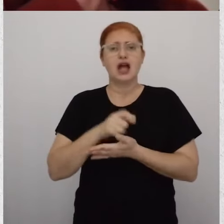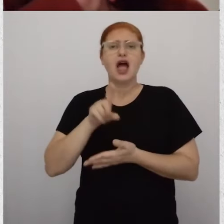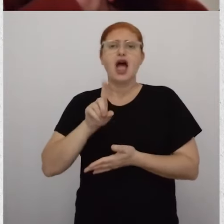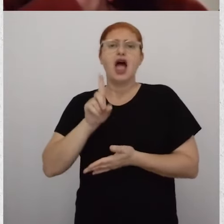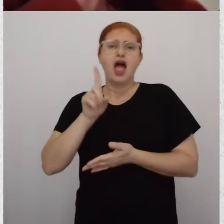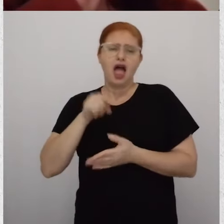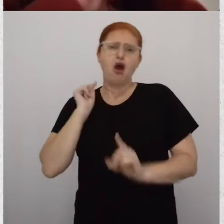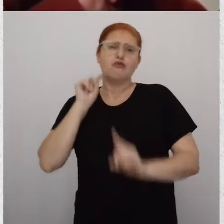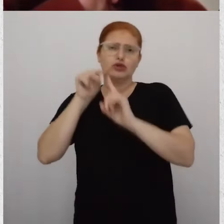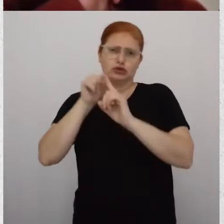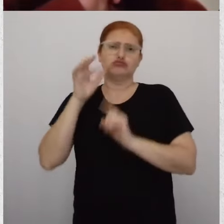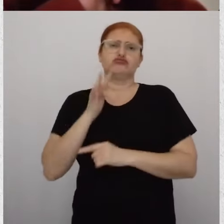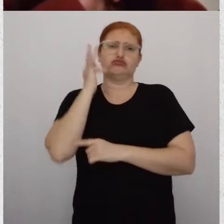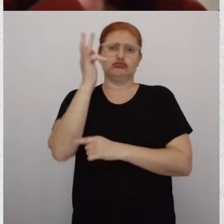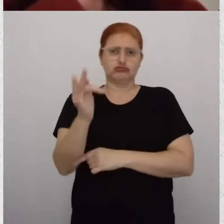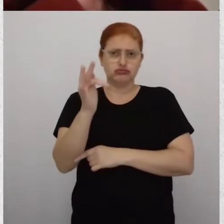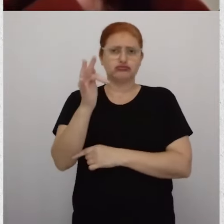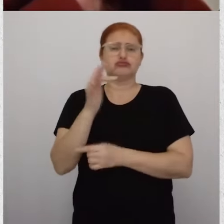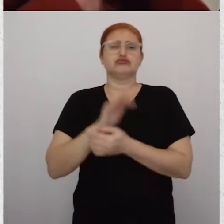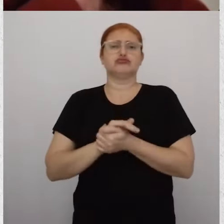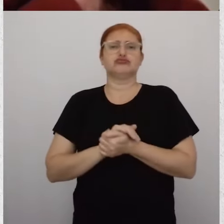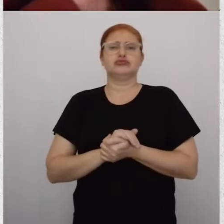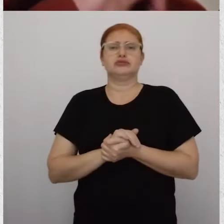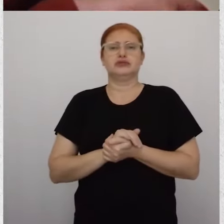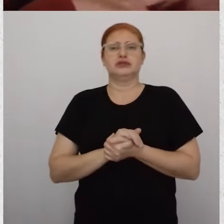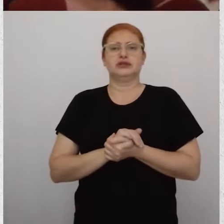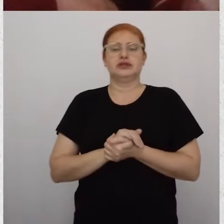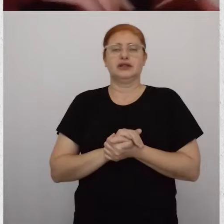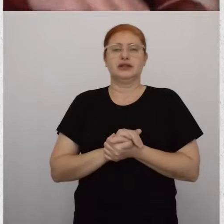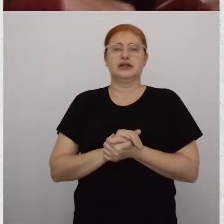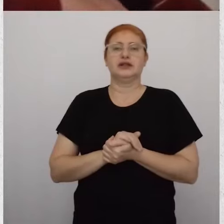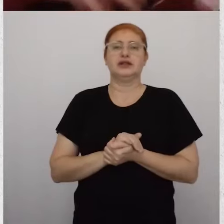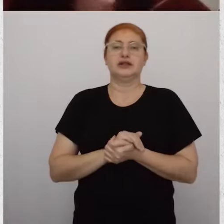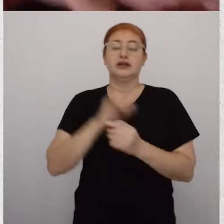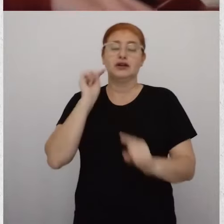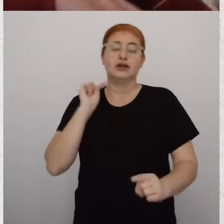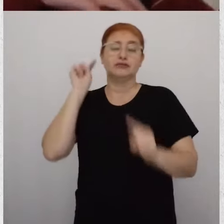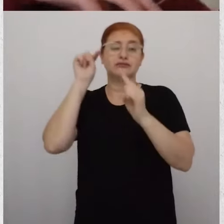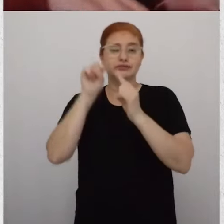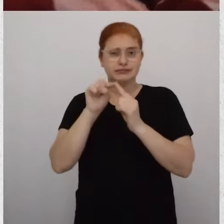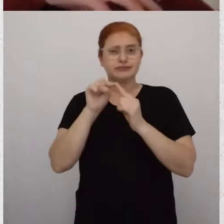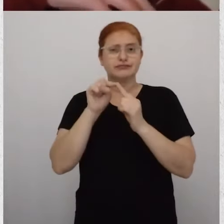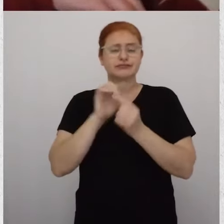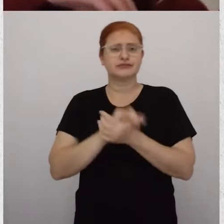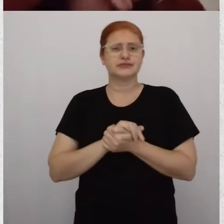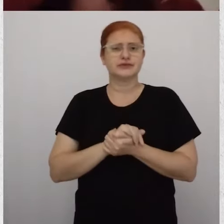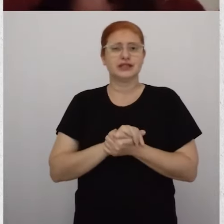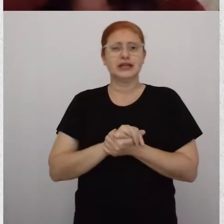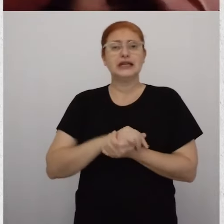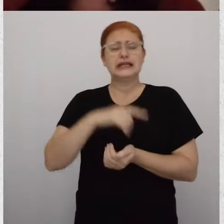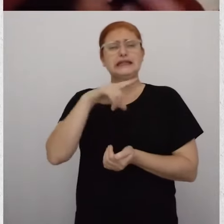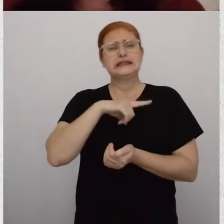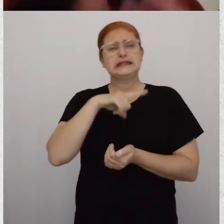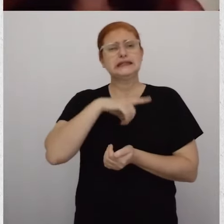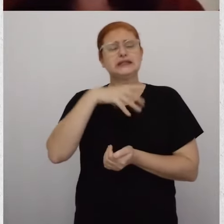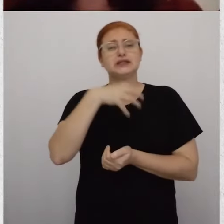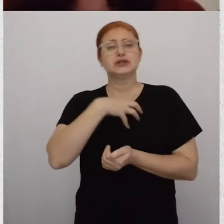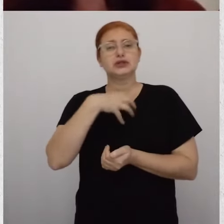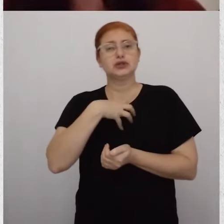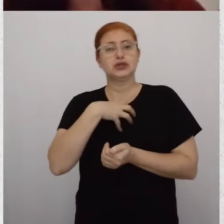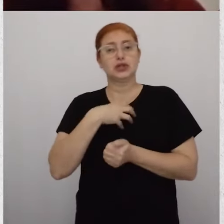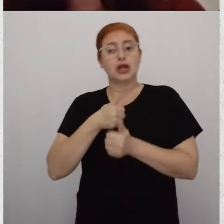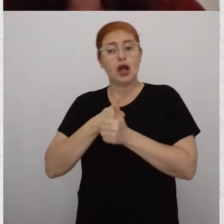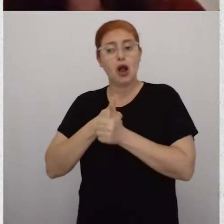horizonte, assim, a ser perseguido e como um horizonte que vem, de alguma forma,